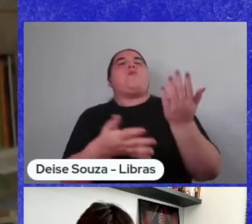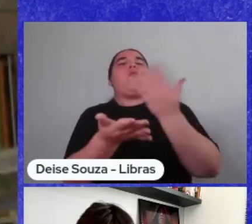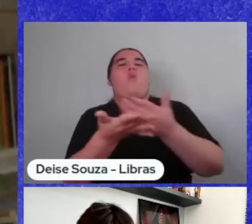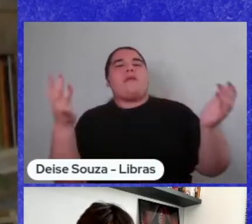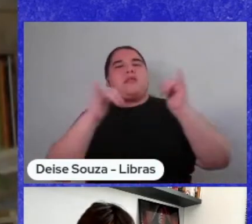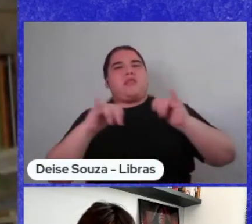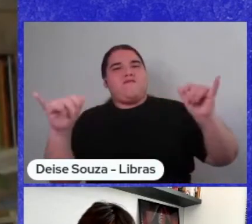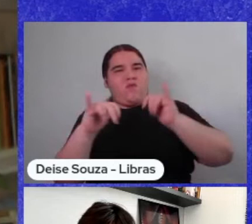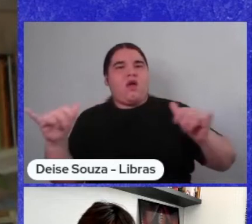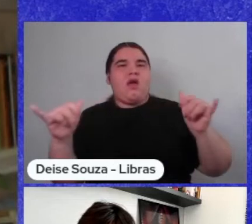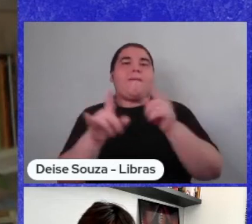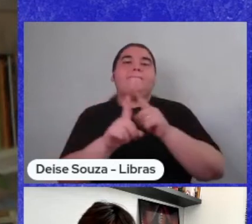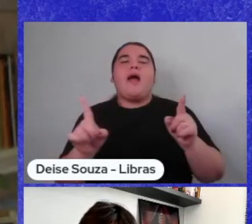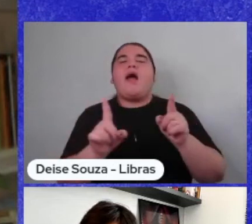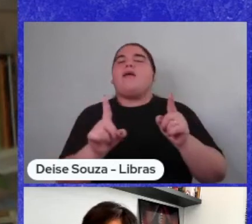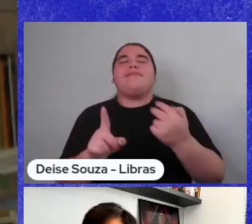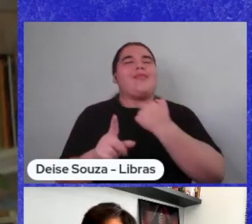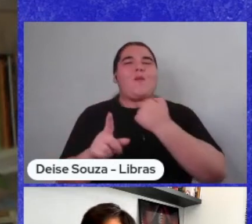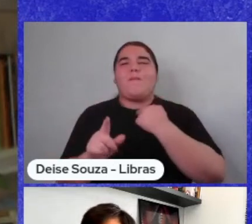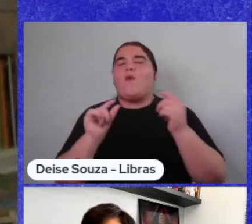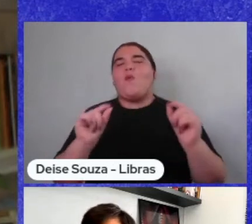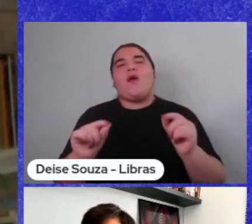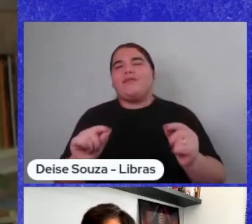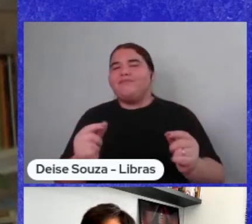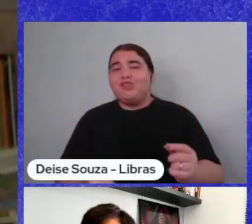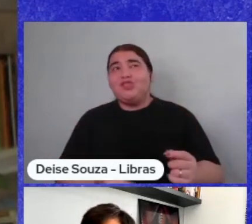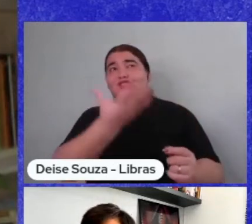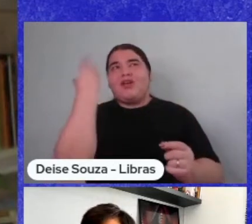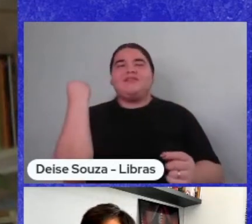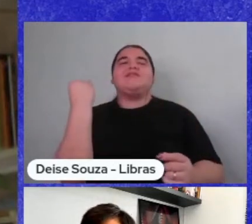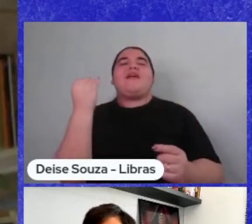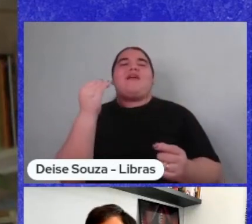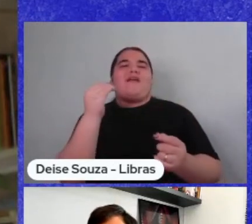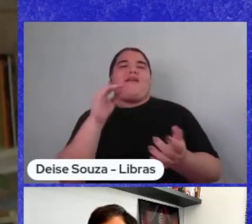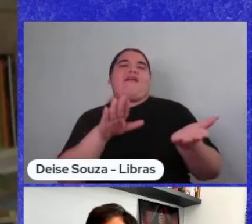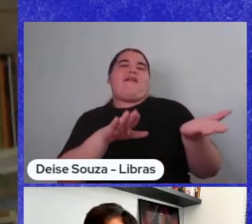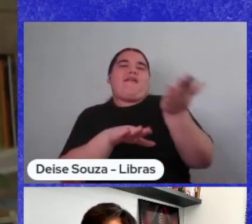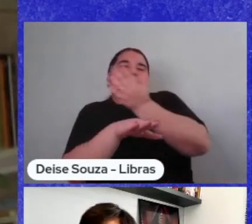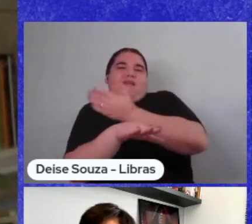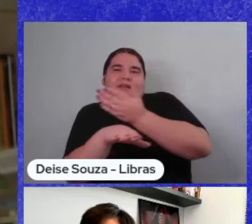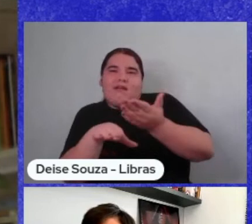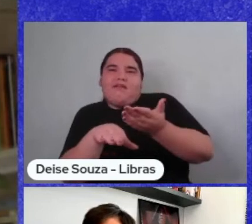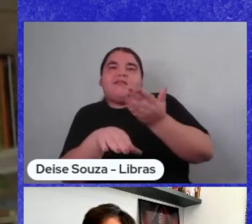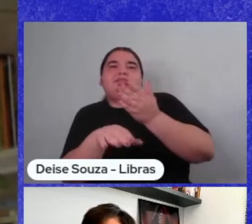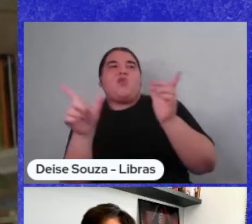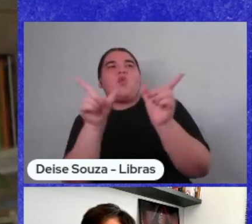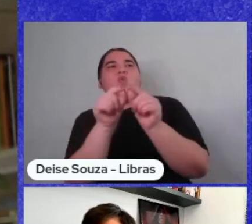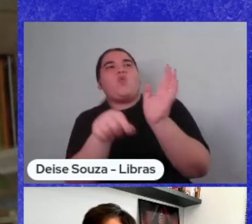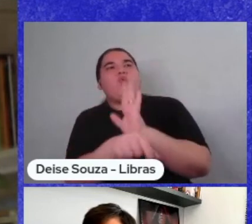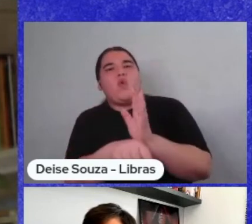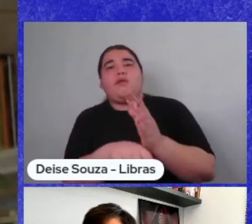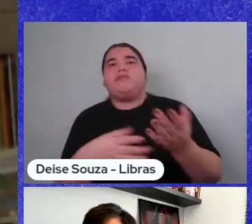mas a gente não pode esquecer também aqueles outros curtas que já existiram, né? Não é que o